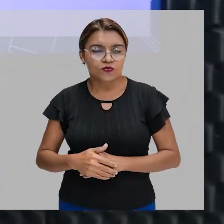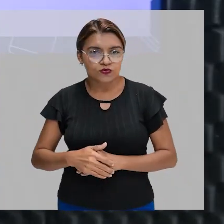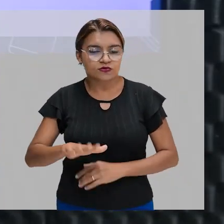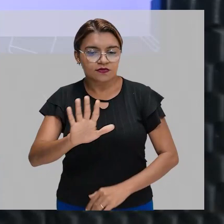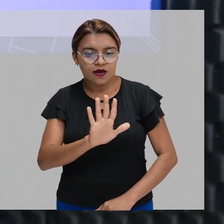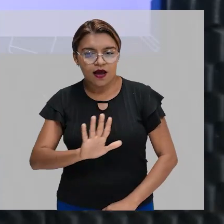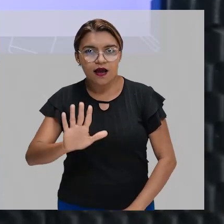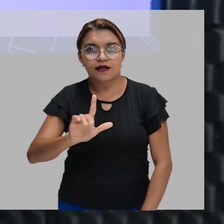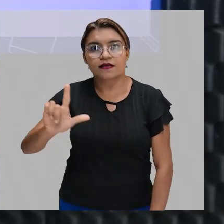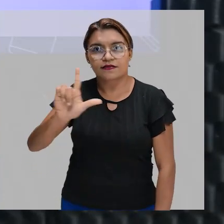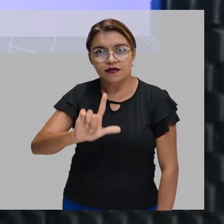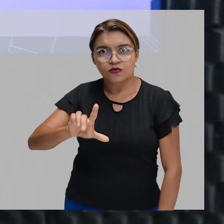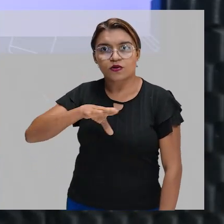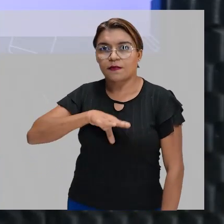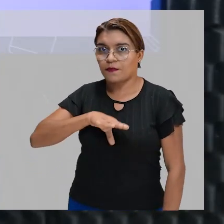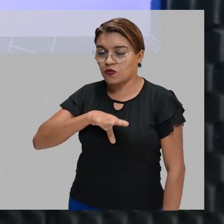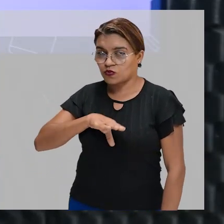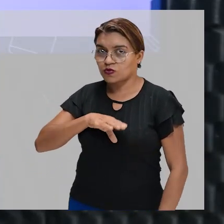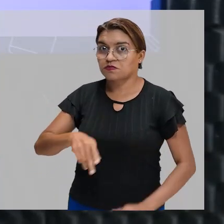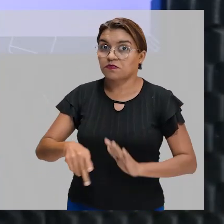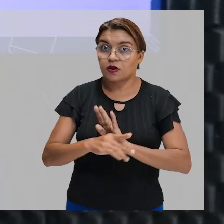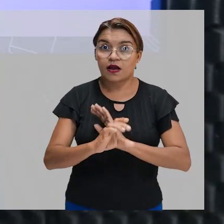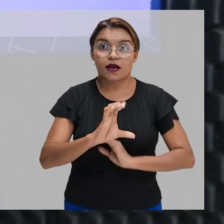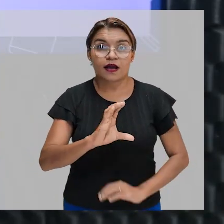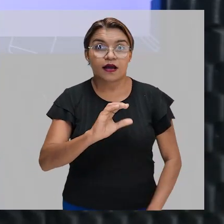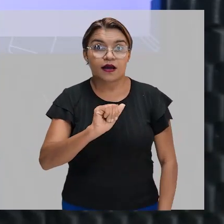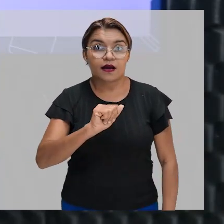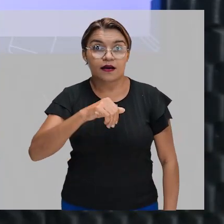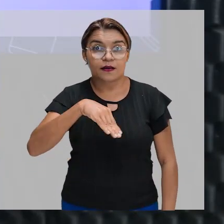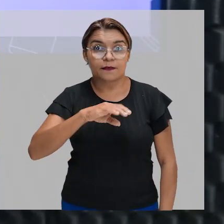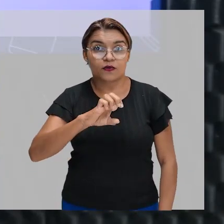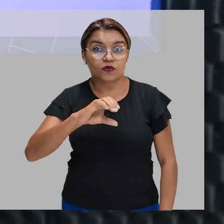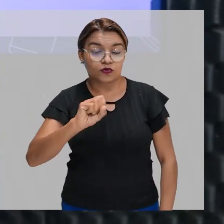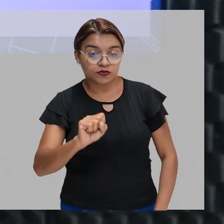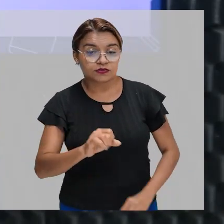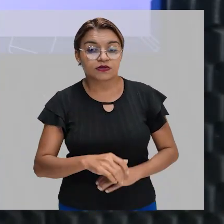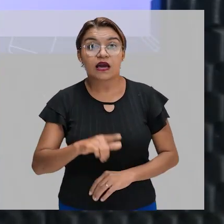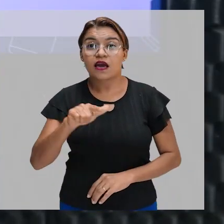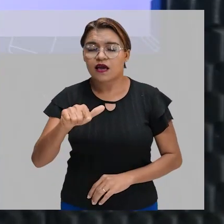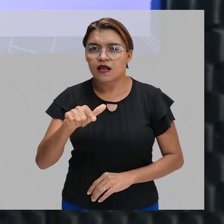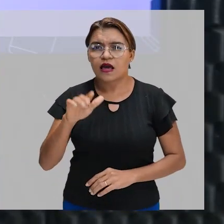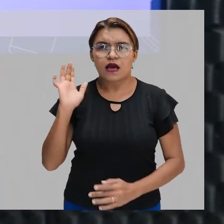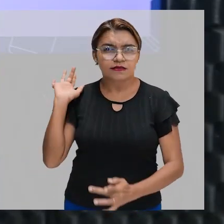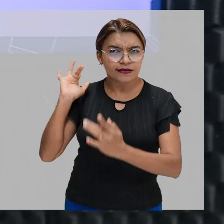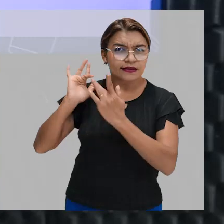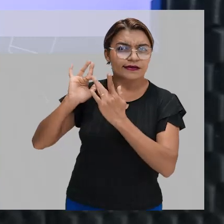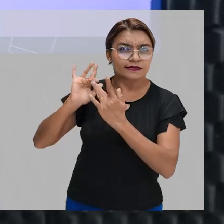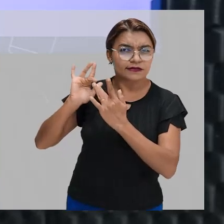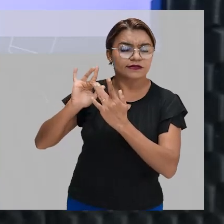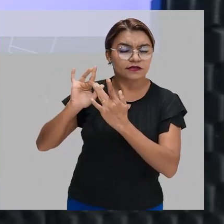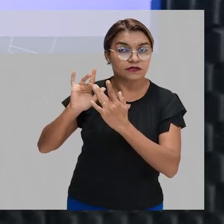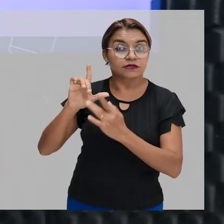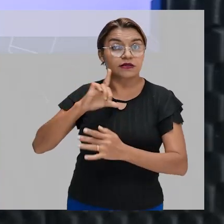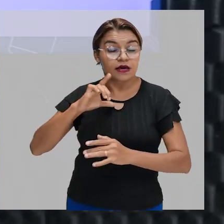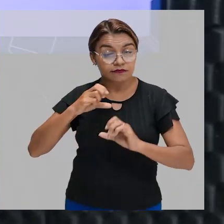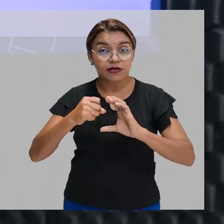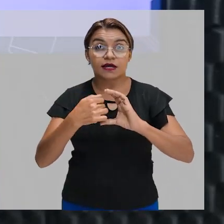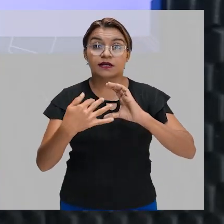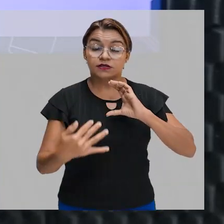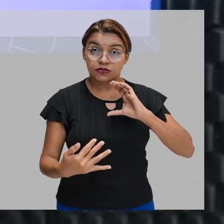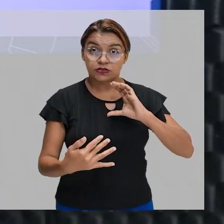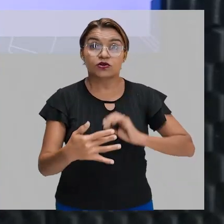literatura portuguesa está em Camões ele era clascista mas nós encontraremos sim características